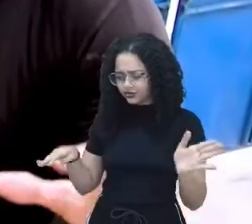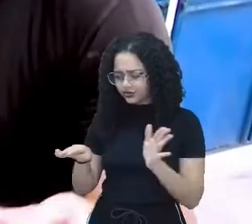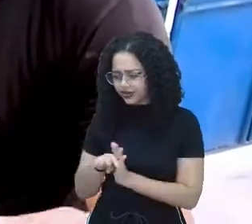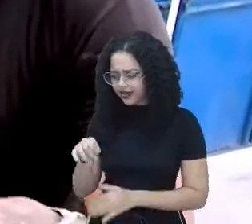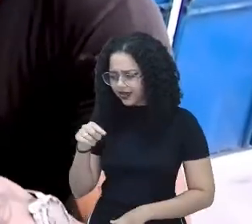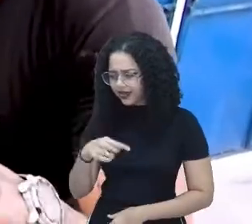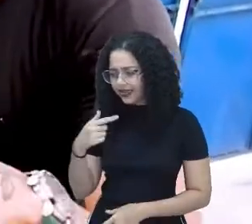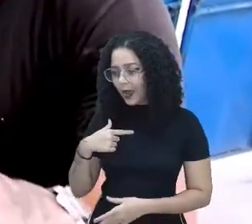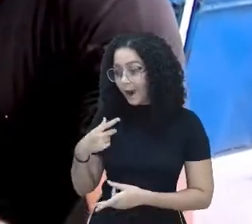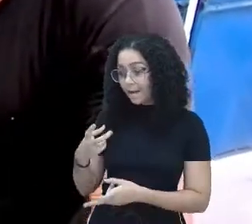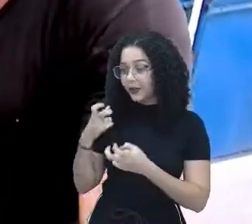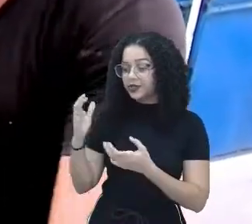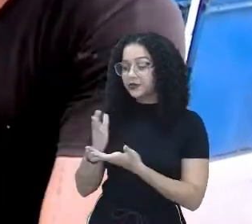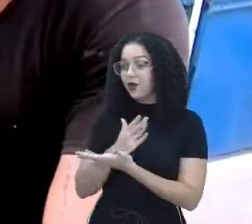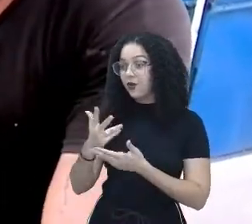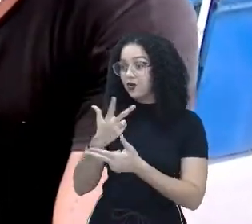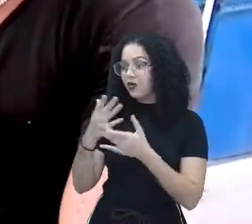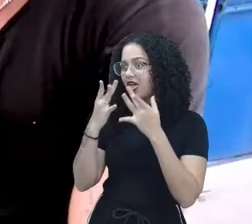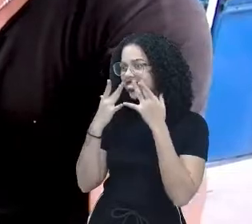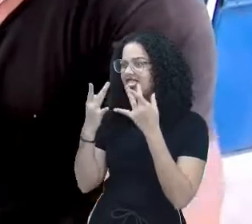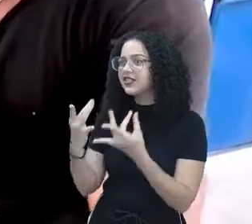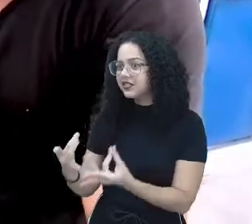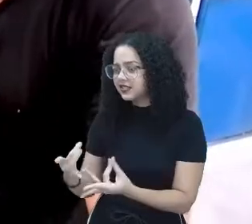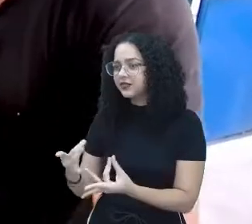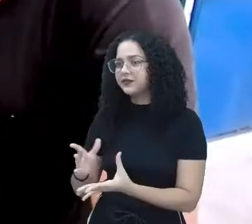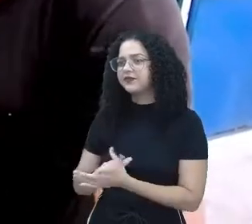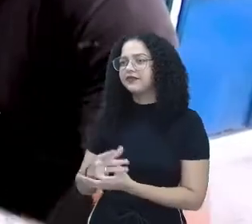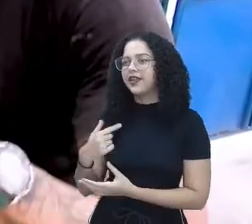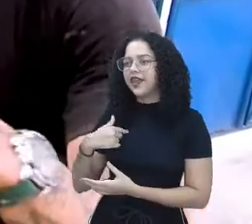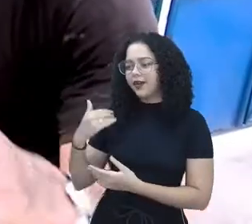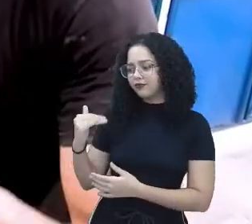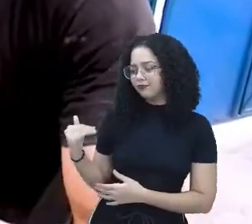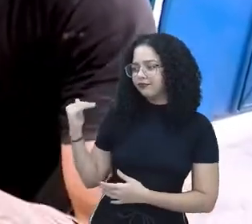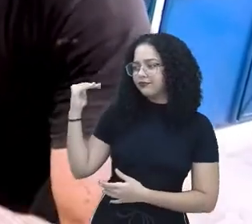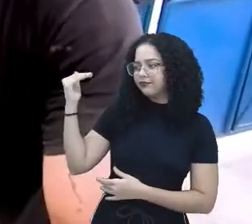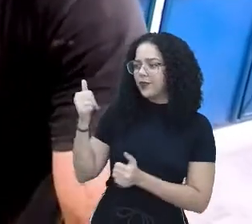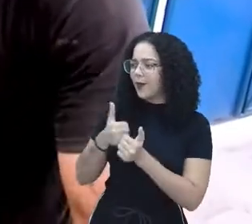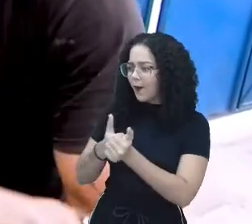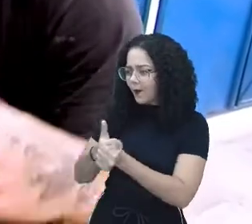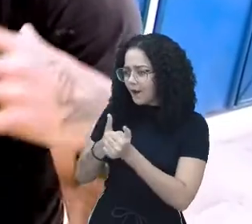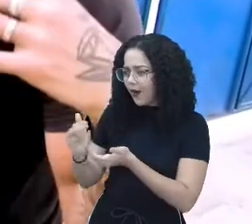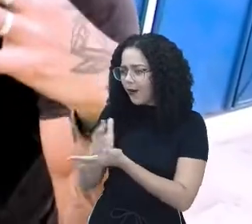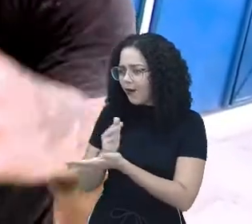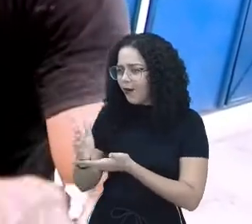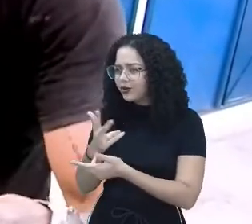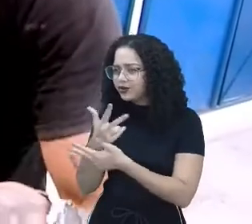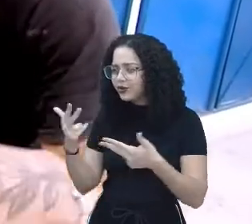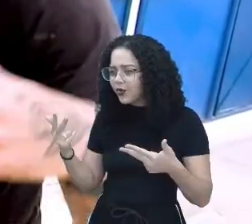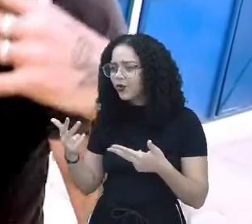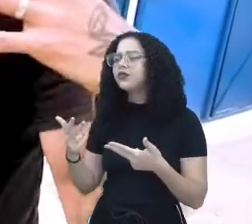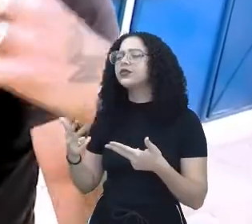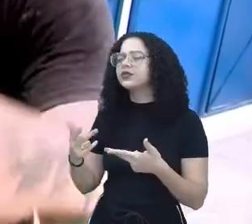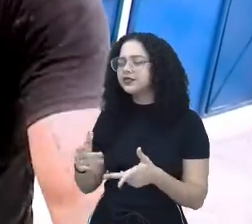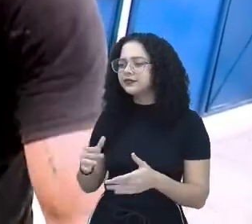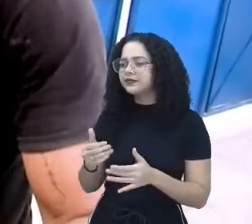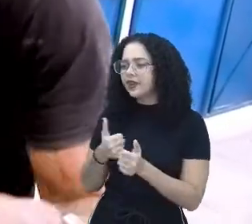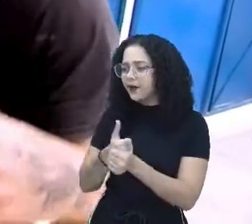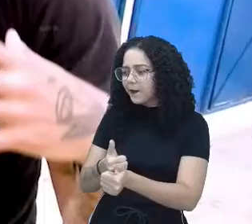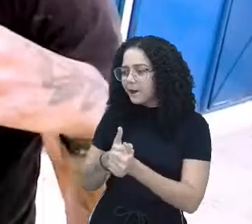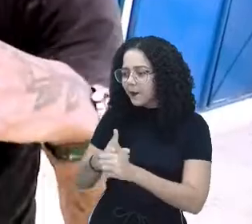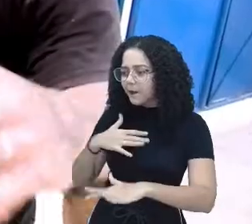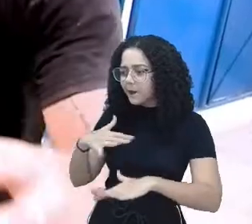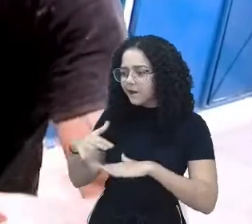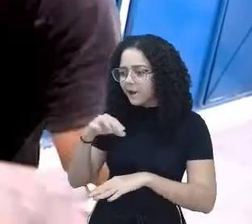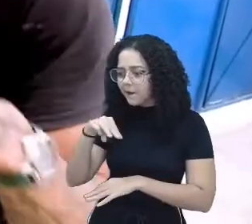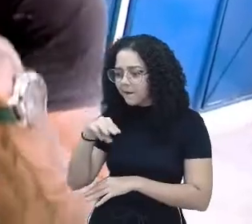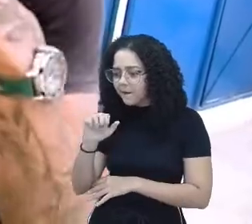eu vi algumas coisas que me chamaram muita atenção. Eu, adolescente, já acompanhava algumas coisas, porque acompanhei o movimento Mangue